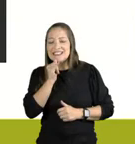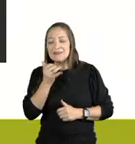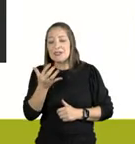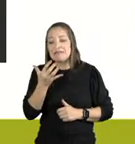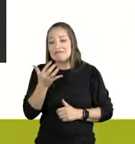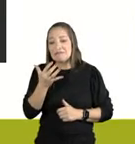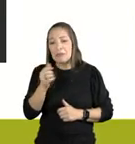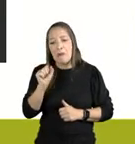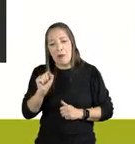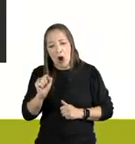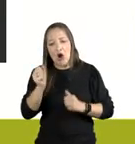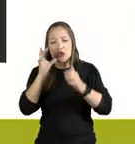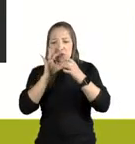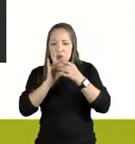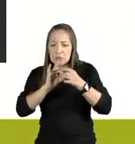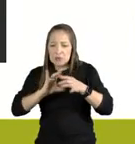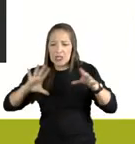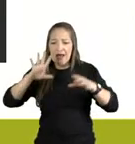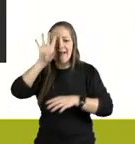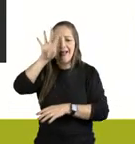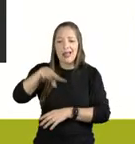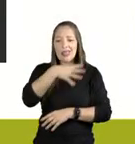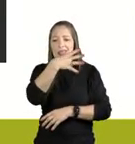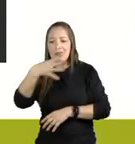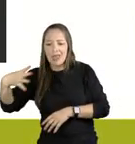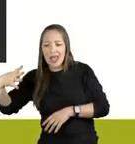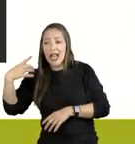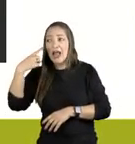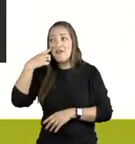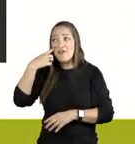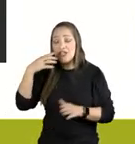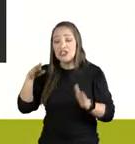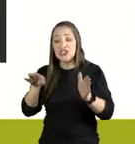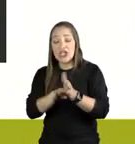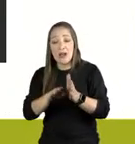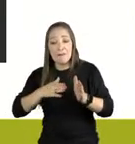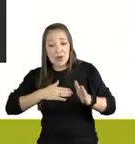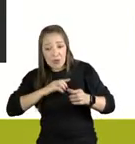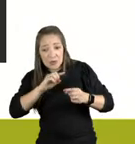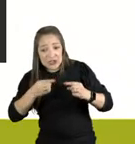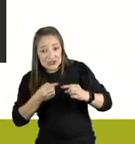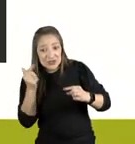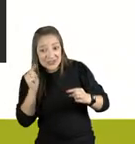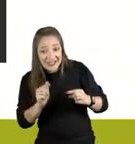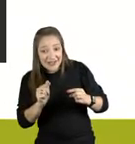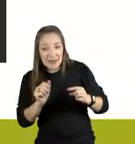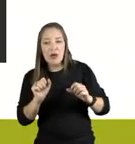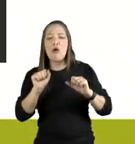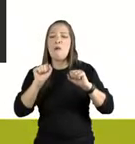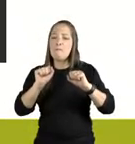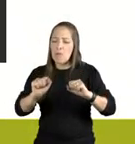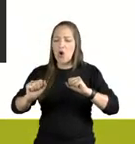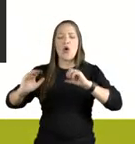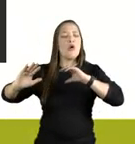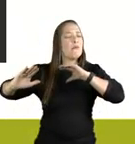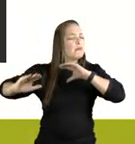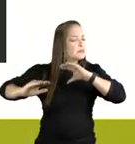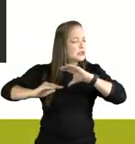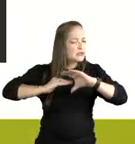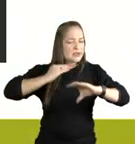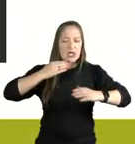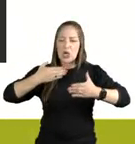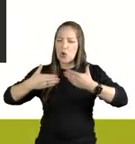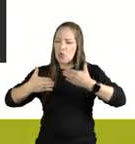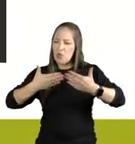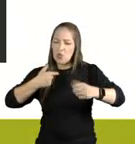você pode me disponibilizar aquela tabela para eu ver se eu vou chegar no meu objetivo? Pode me mandar uma mensagem a qualquer